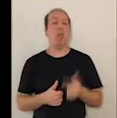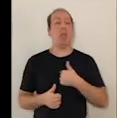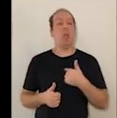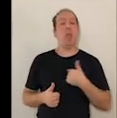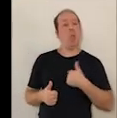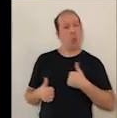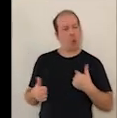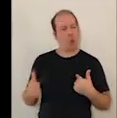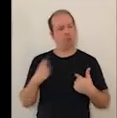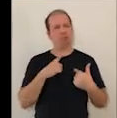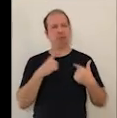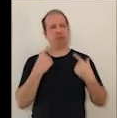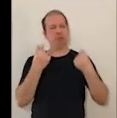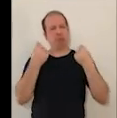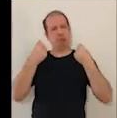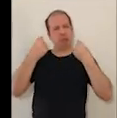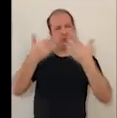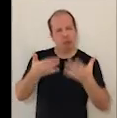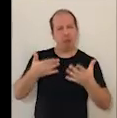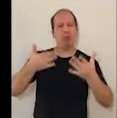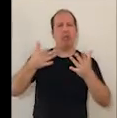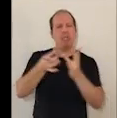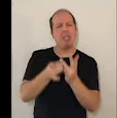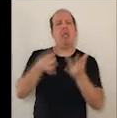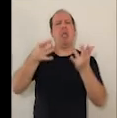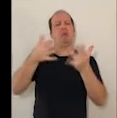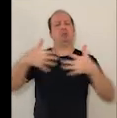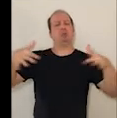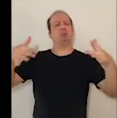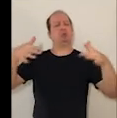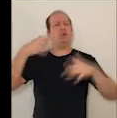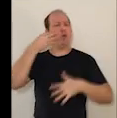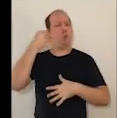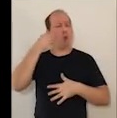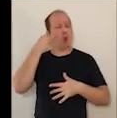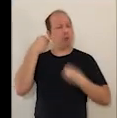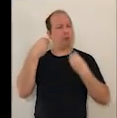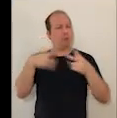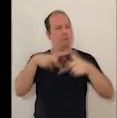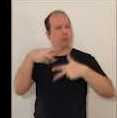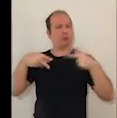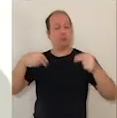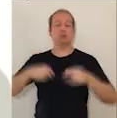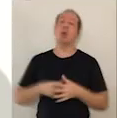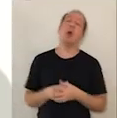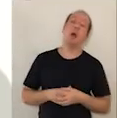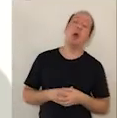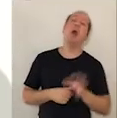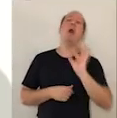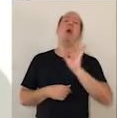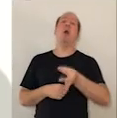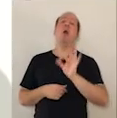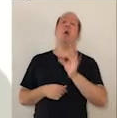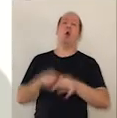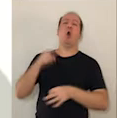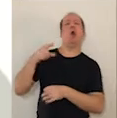dei dinheiro, anéis e prataria, Volpone. Esvaziou-me os bolsos. Oh, Messer Corbaccio,